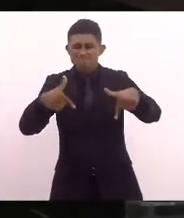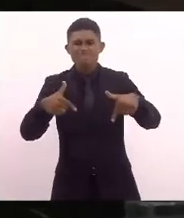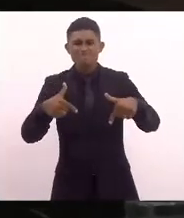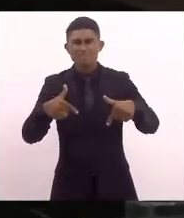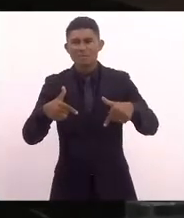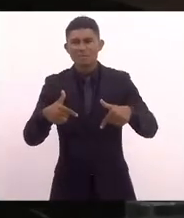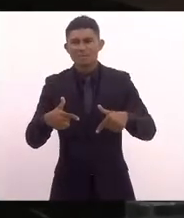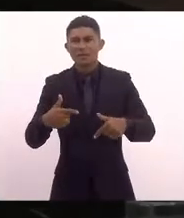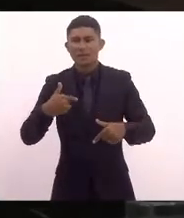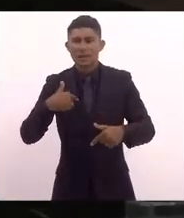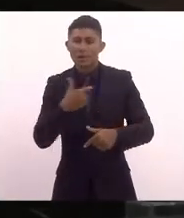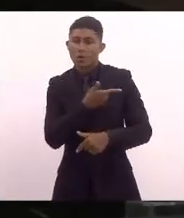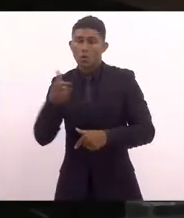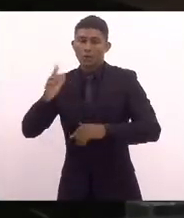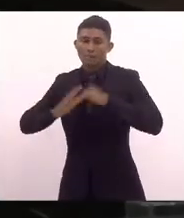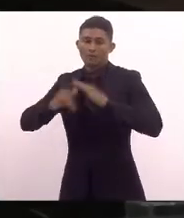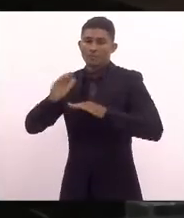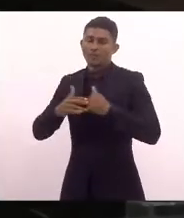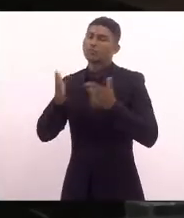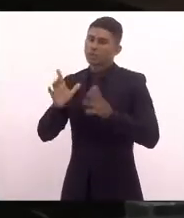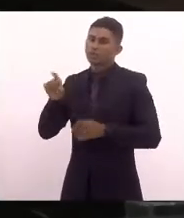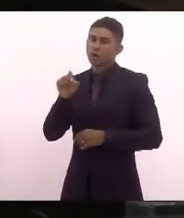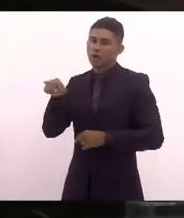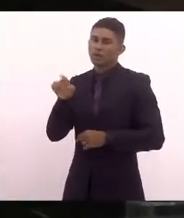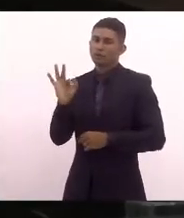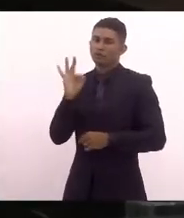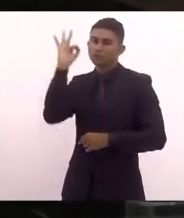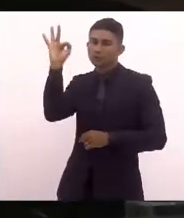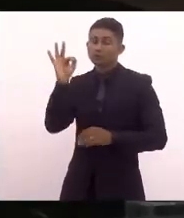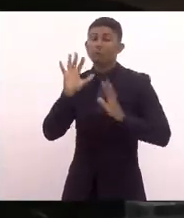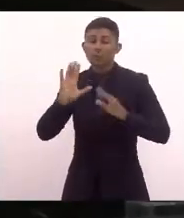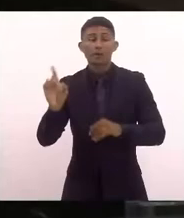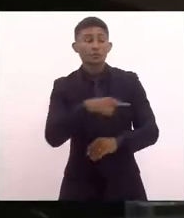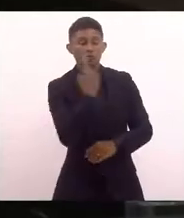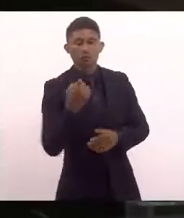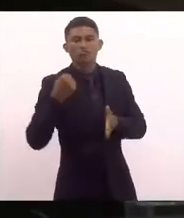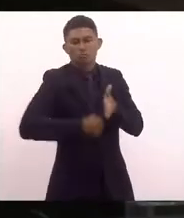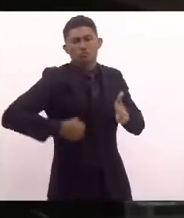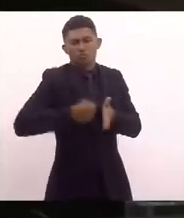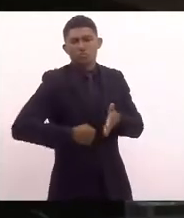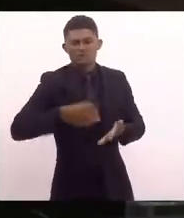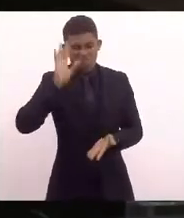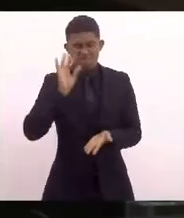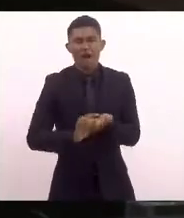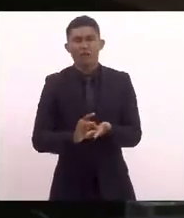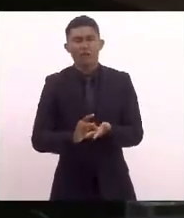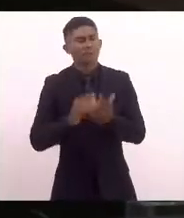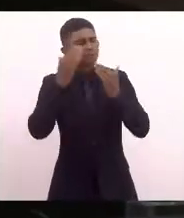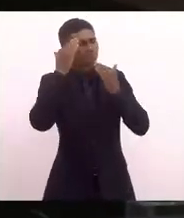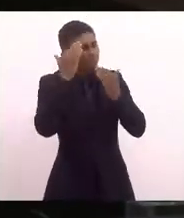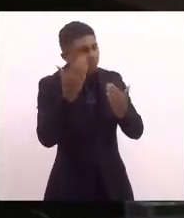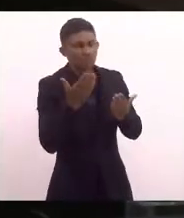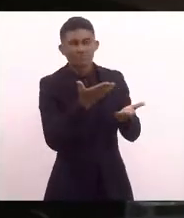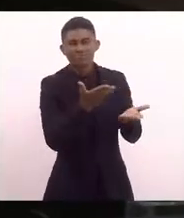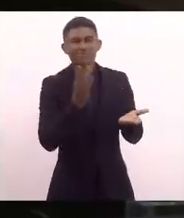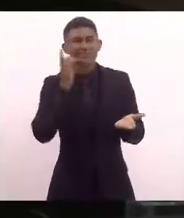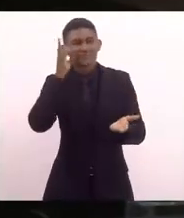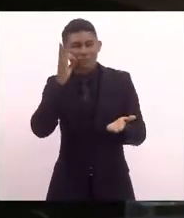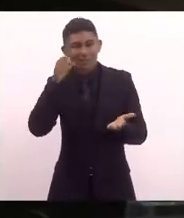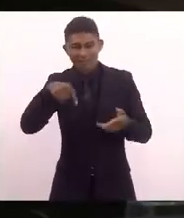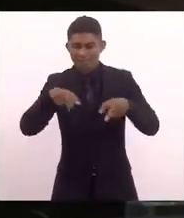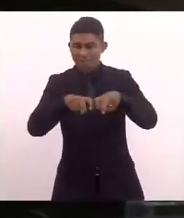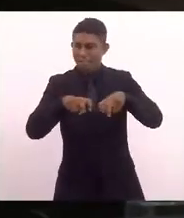outra profissão que eu já escolhi, porque nós somos guerreiros. Obrigada, bem, obrigada, deputada, essa